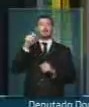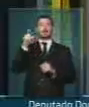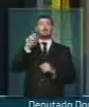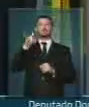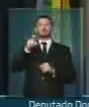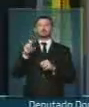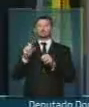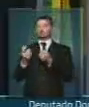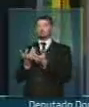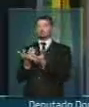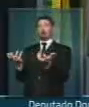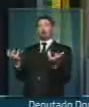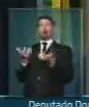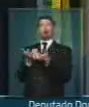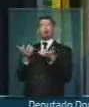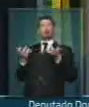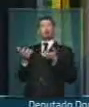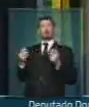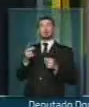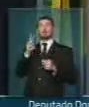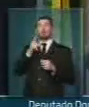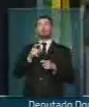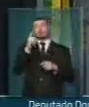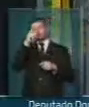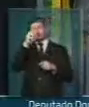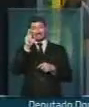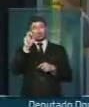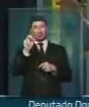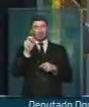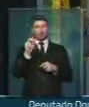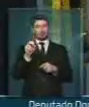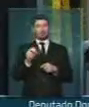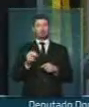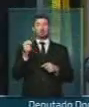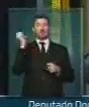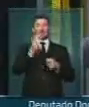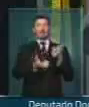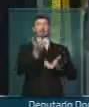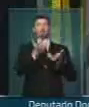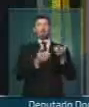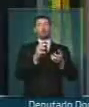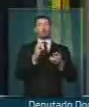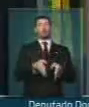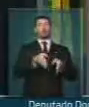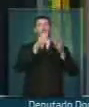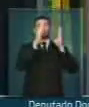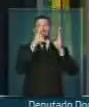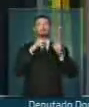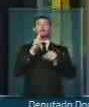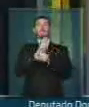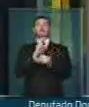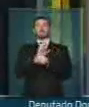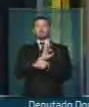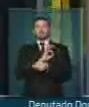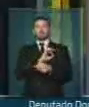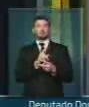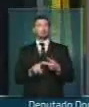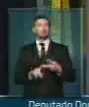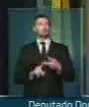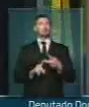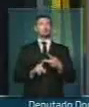Alegre, encontramos um hospital de 50 leitos. Tocaram fogo numa parte, tem vigilância,